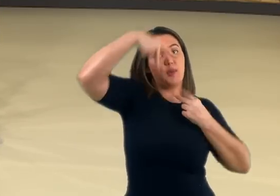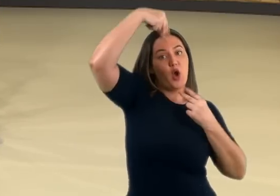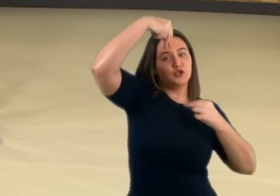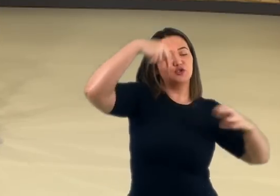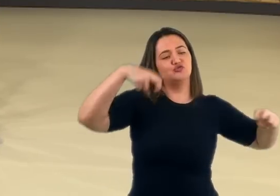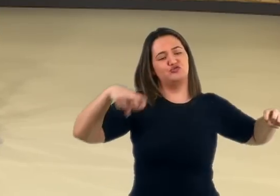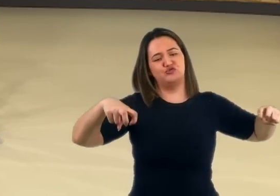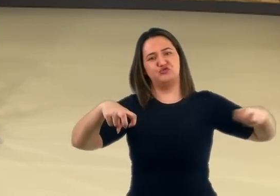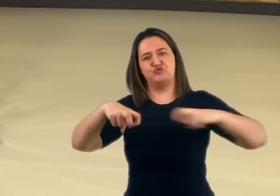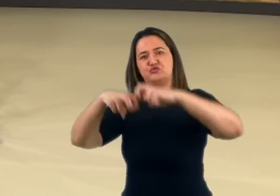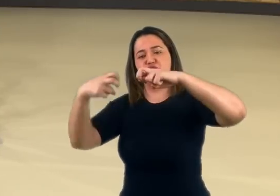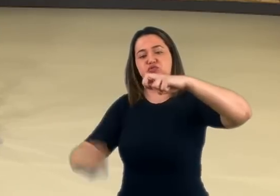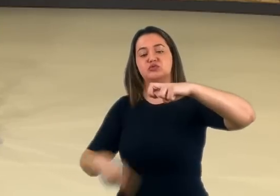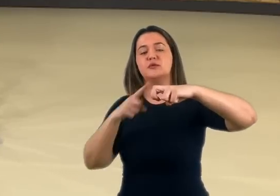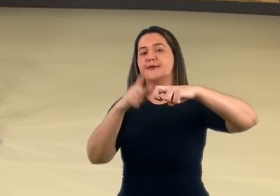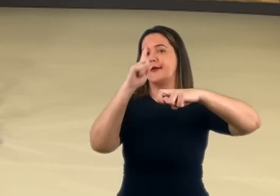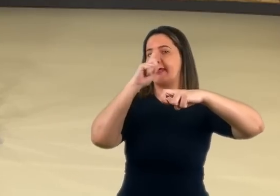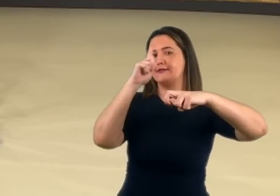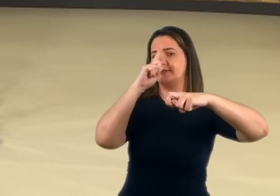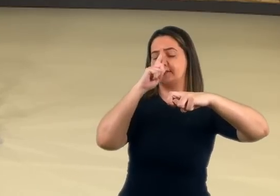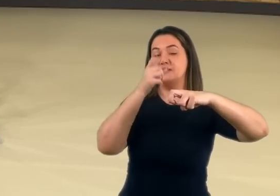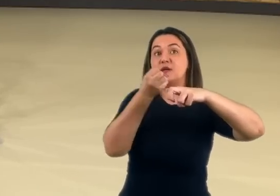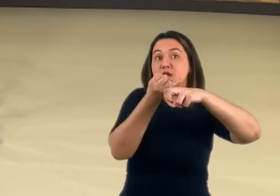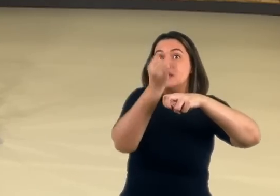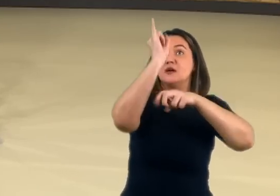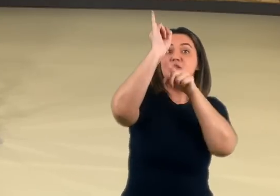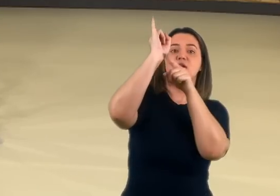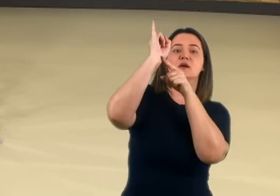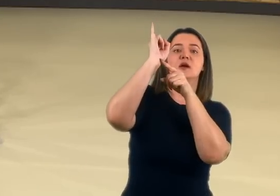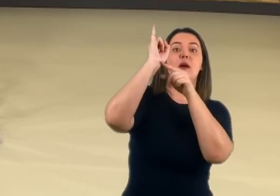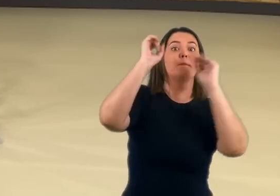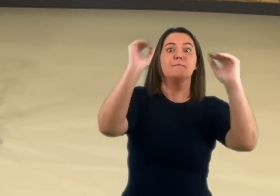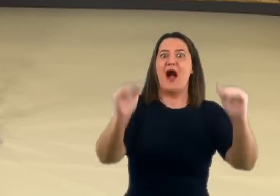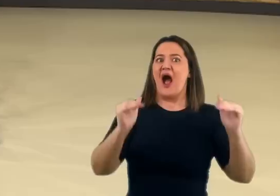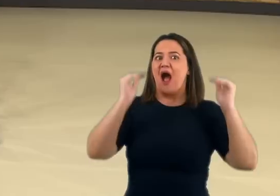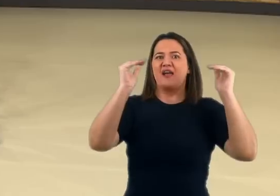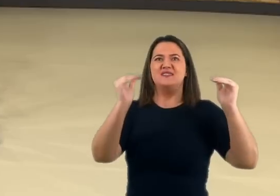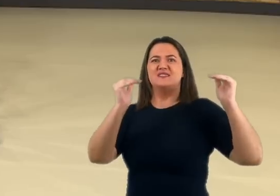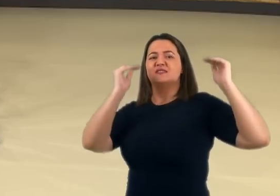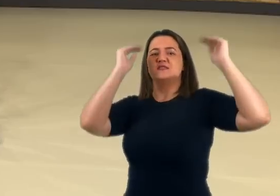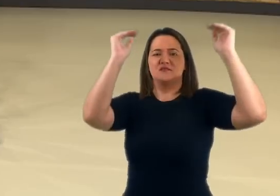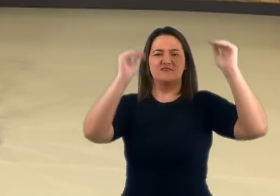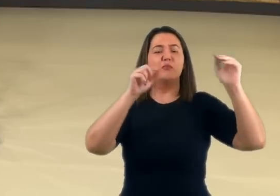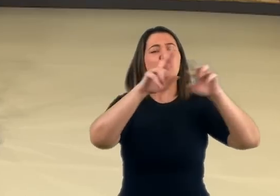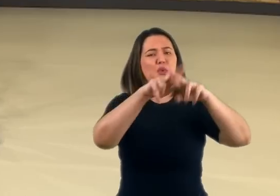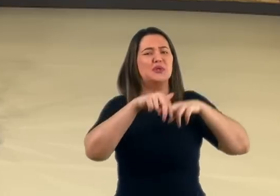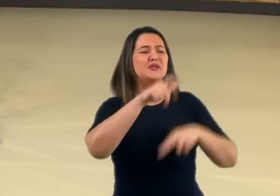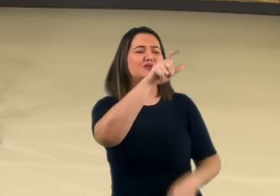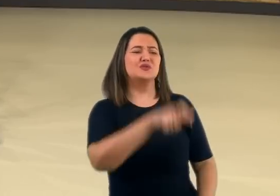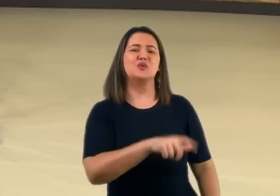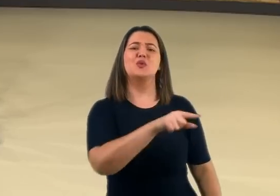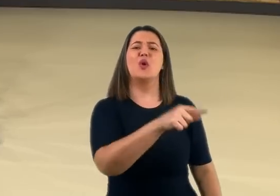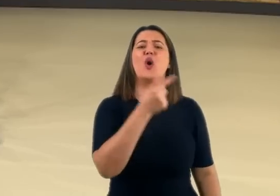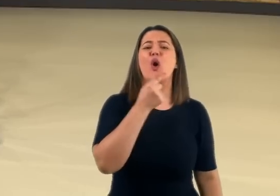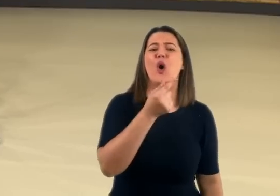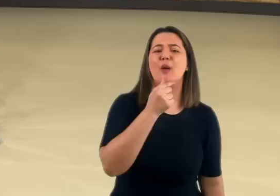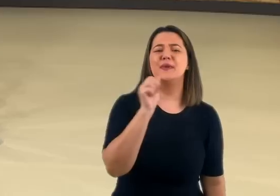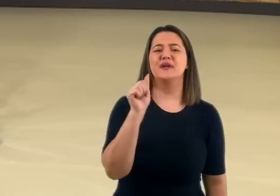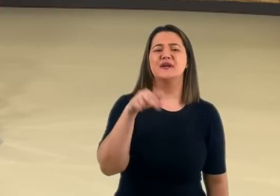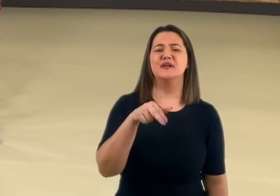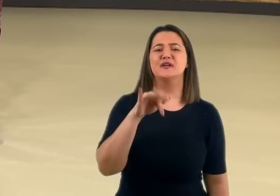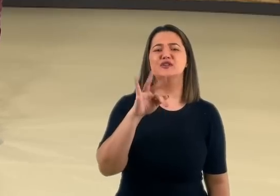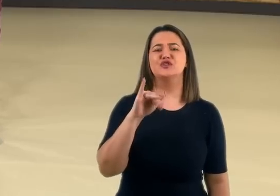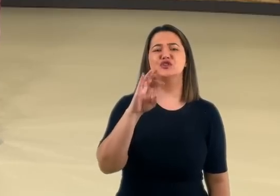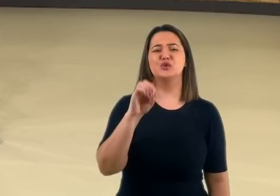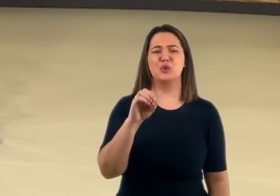então isto para mim é um argumento que não pode ser Antíoco Epifânio, como muitos teólogos afirmam. Sabe